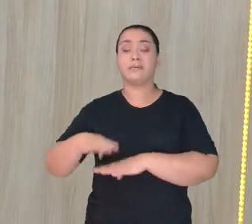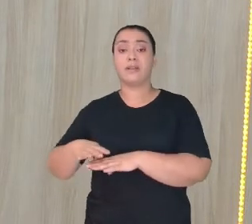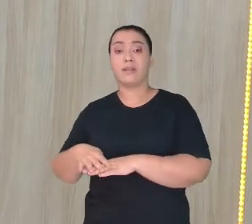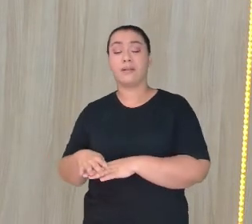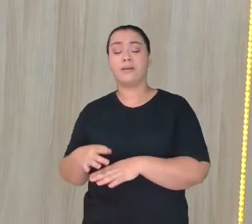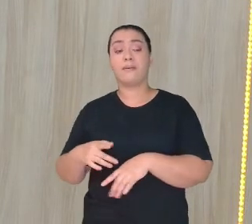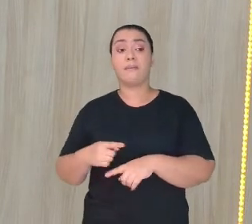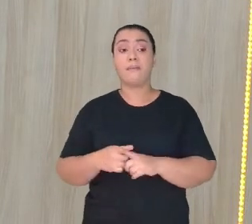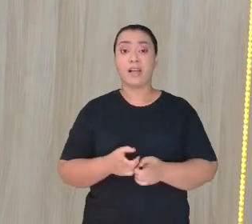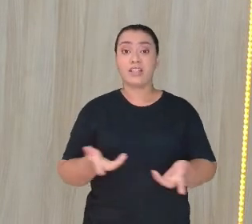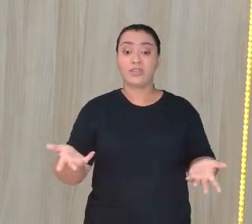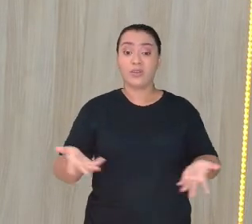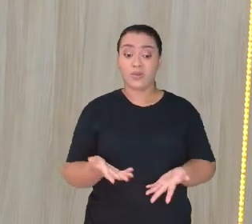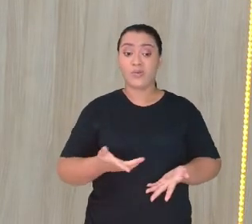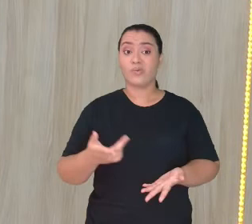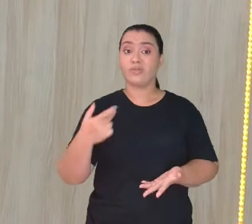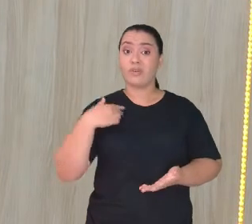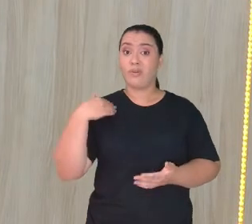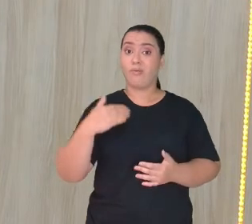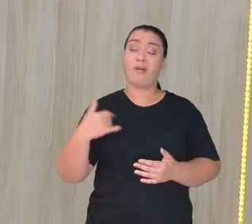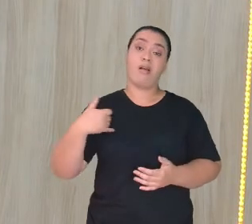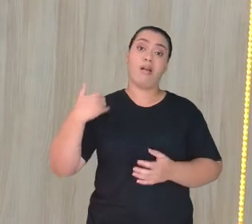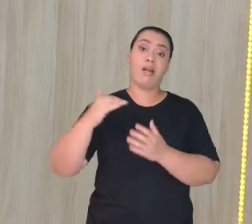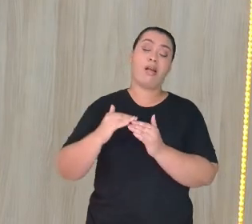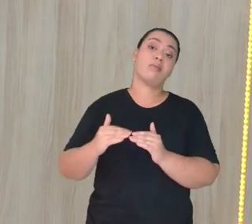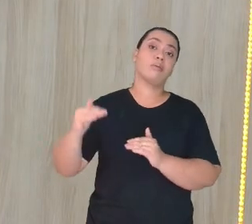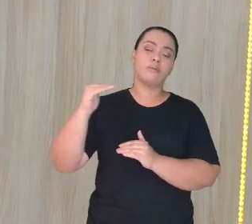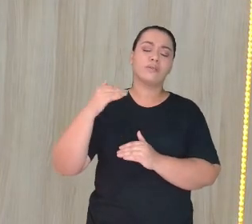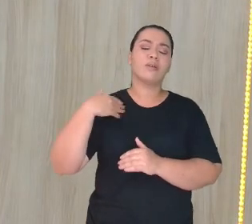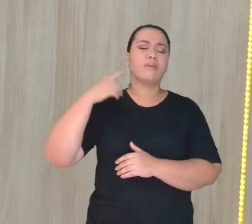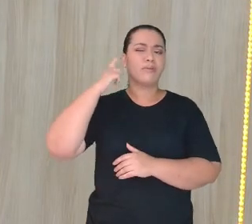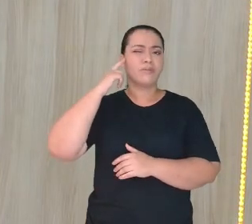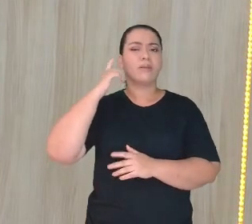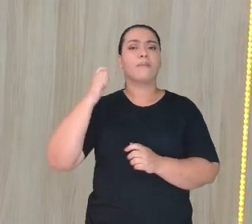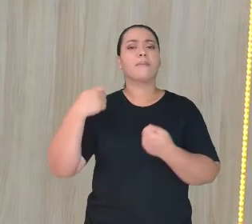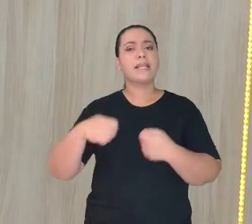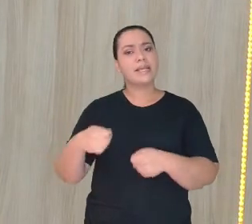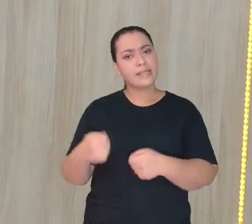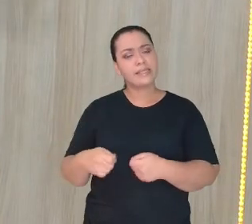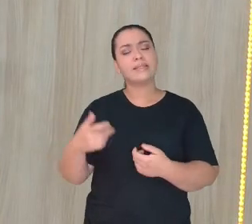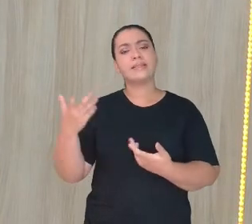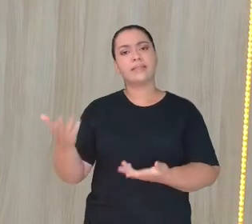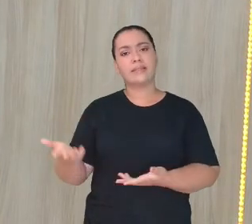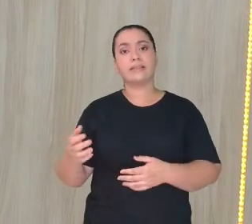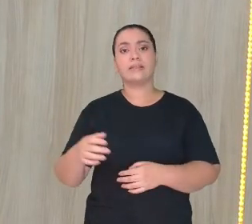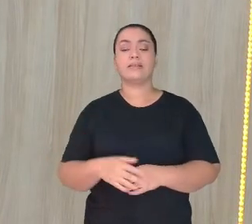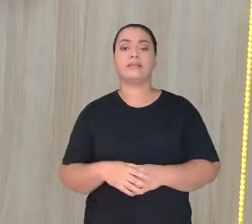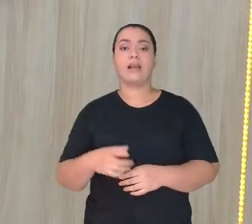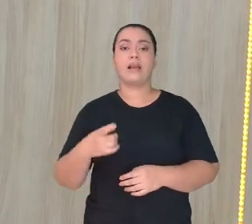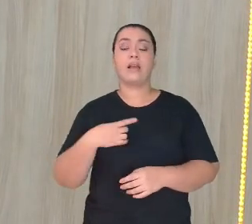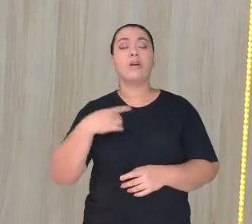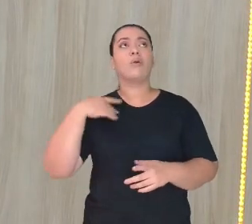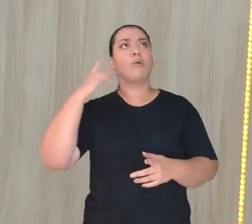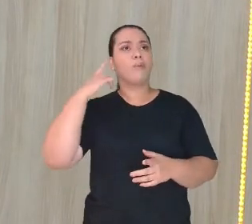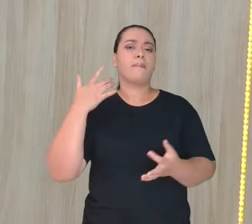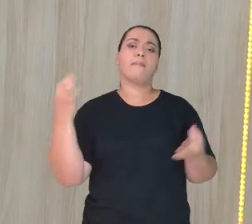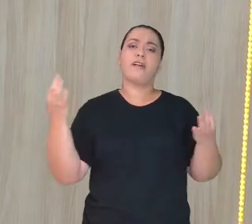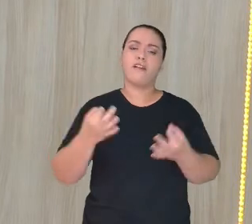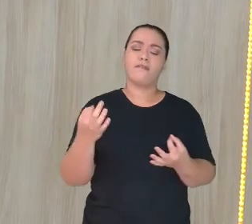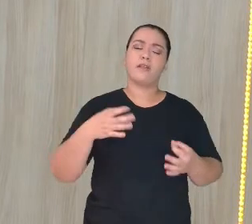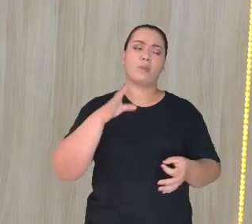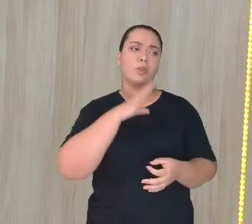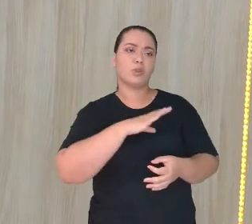adulta, eu vejo que isso me prejudicou em alguns momentos. Embora eu seja excelente em português, em história, literatura, escrevendo.